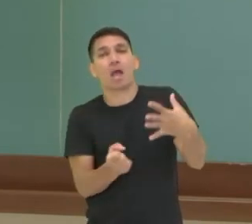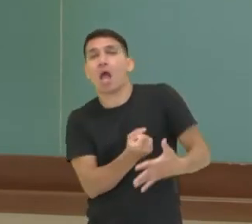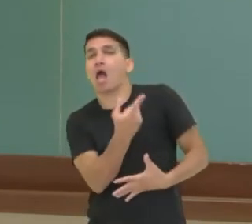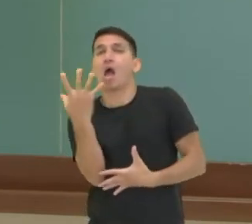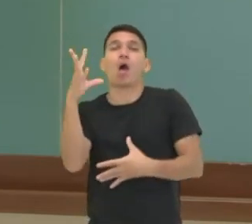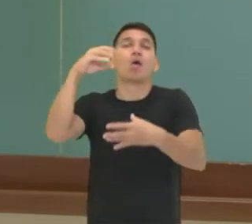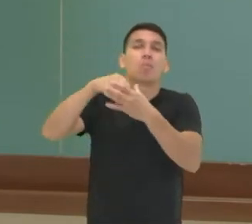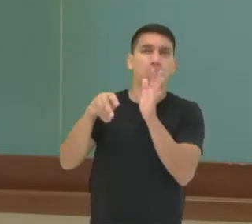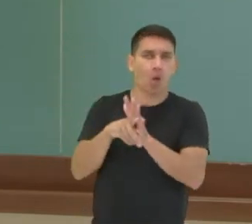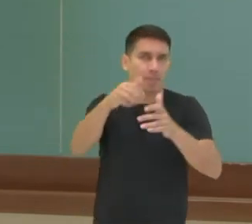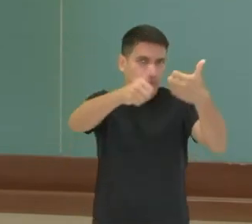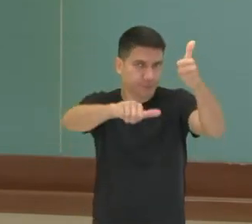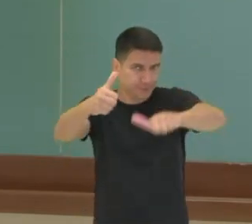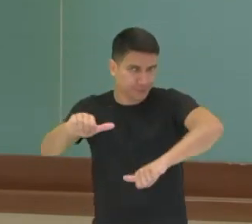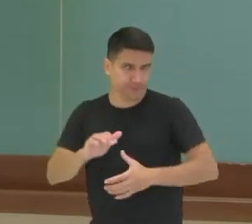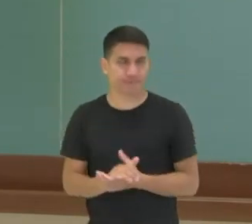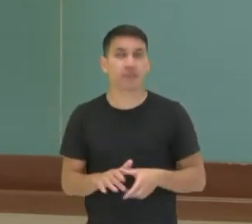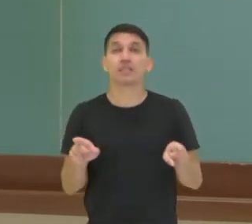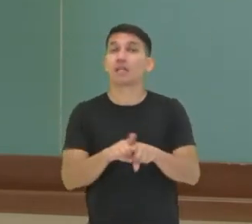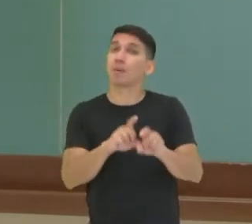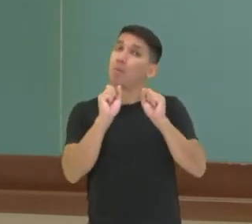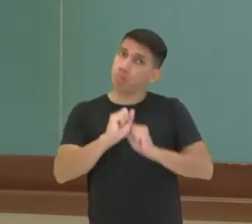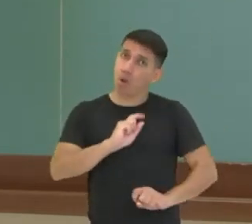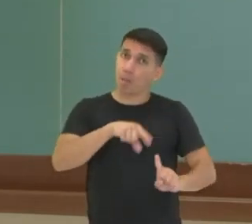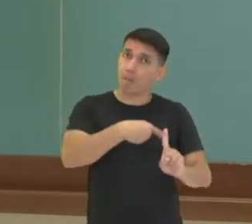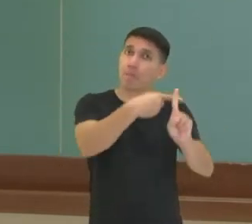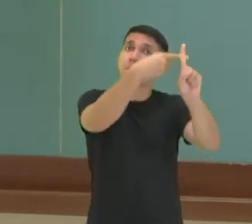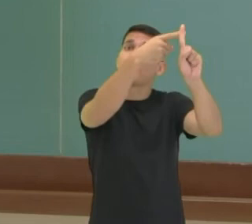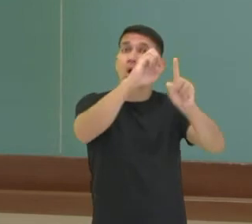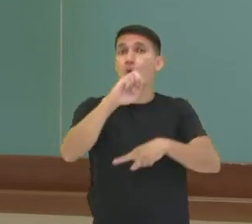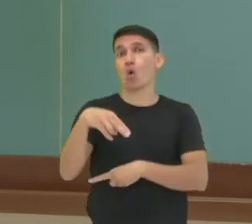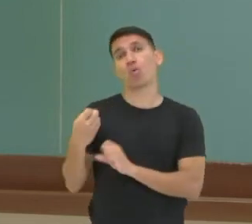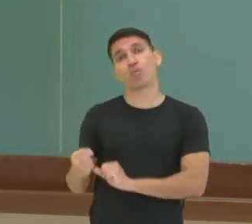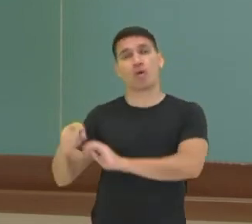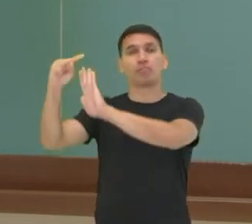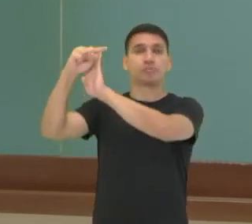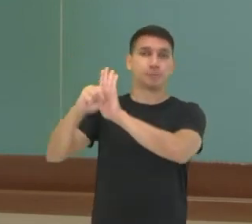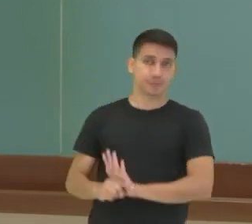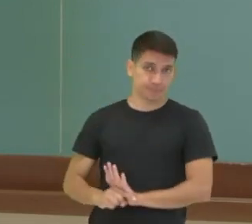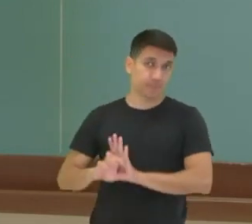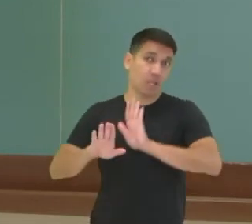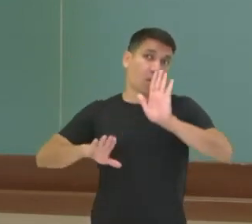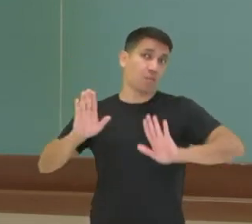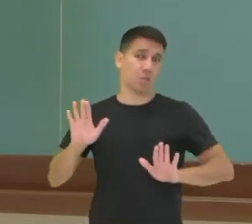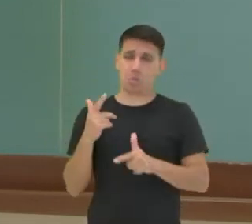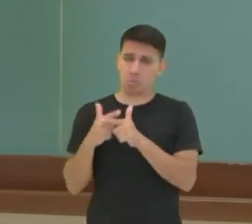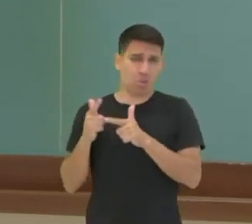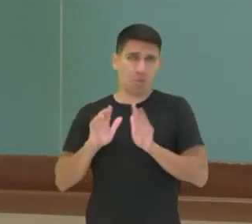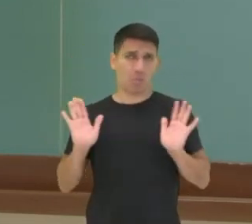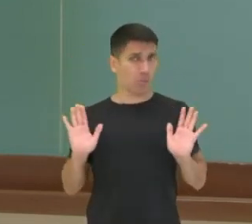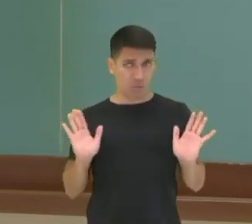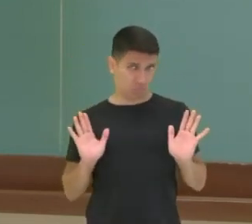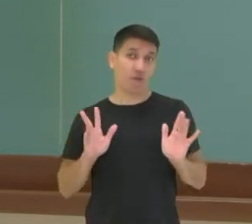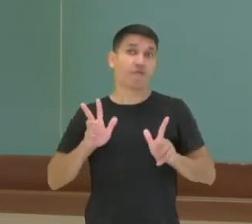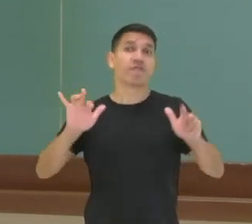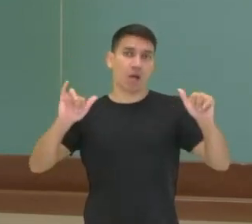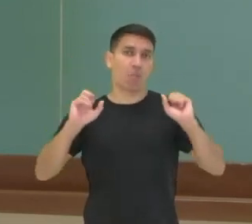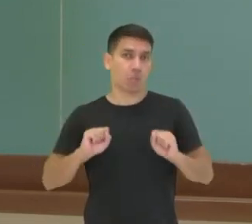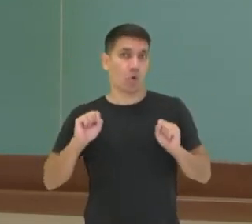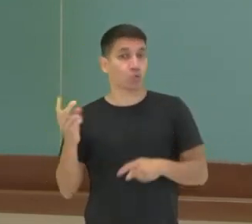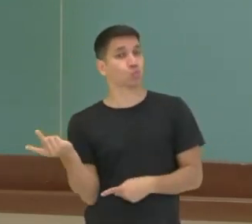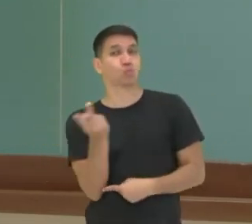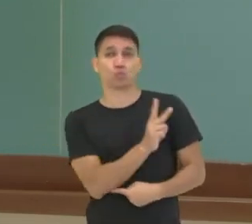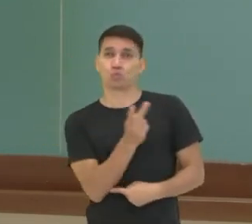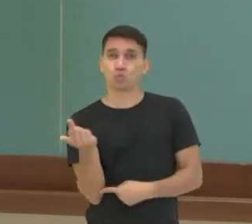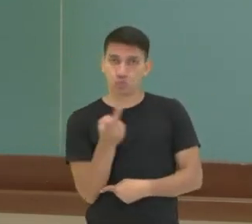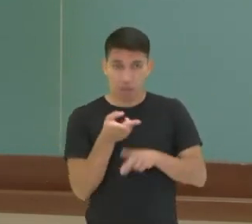foi analisado. Pode ser pontos positivos ou também negativos, não tem problema, né? Vai ter os dois. Na